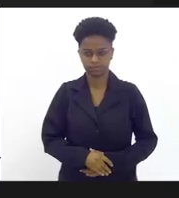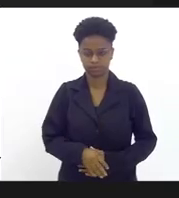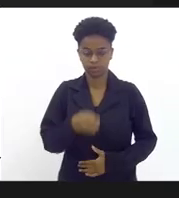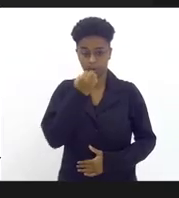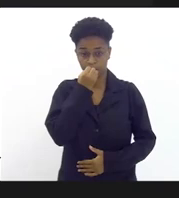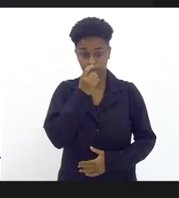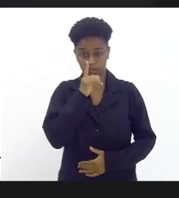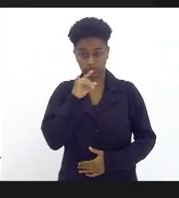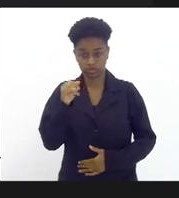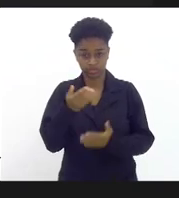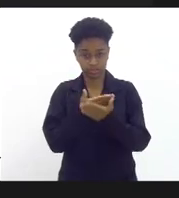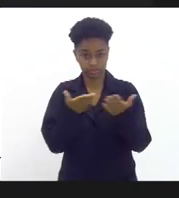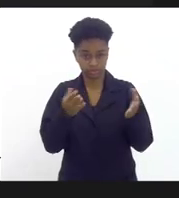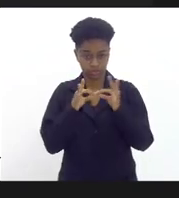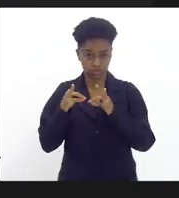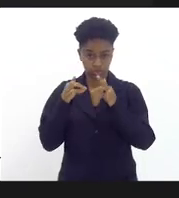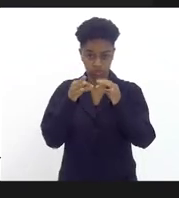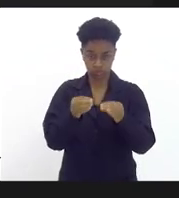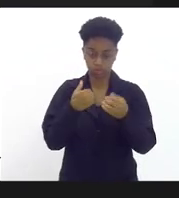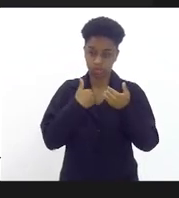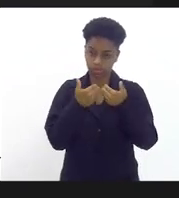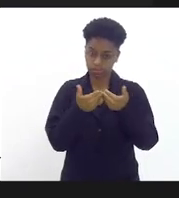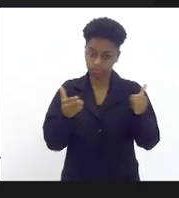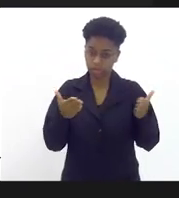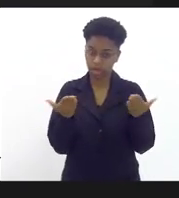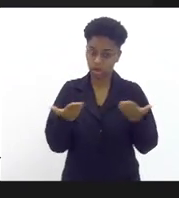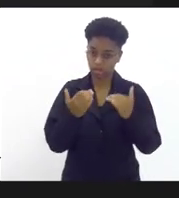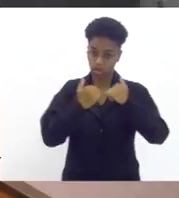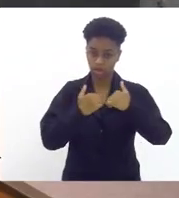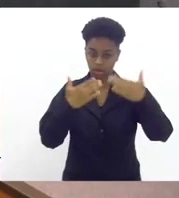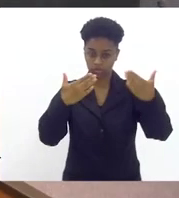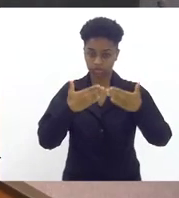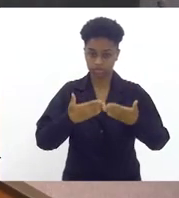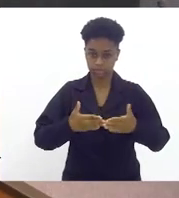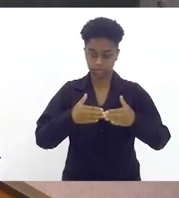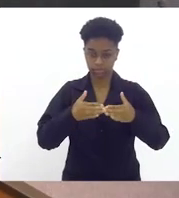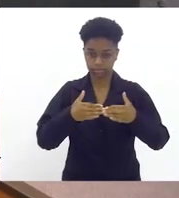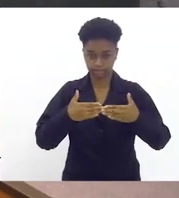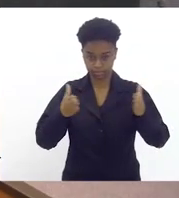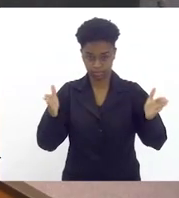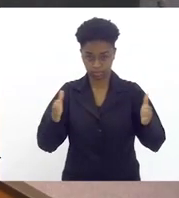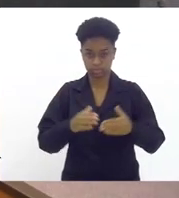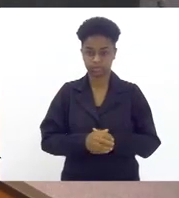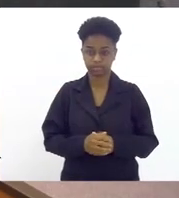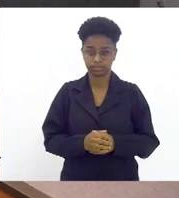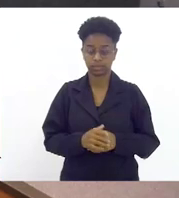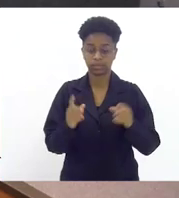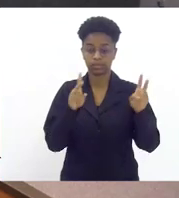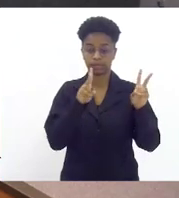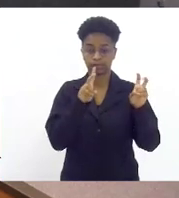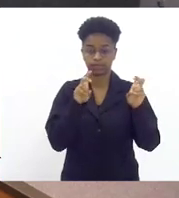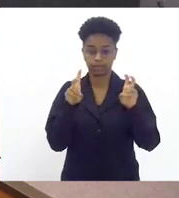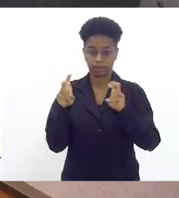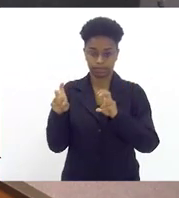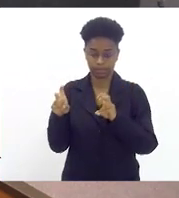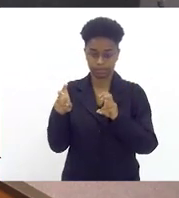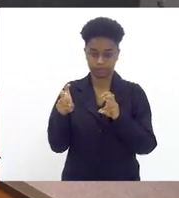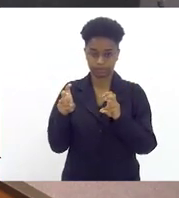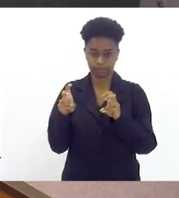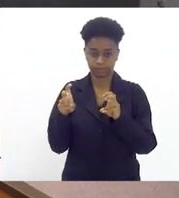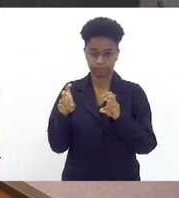Bom dia a todas e todos. Declaro aberta essa audiência pública, cujo tema é